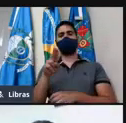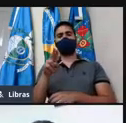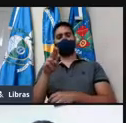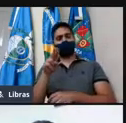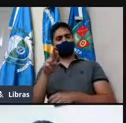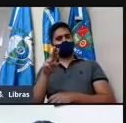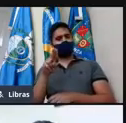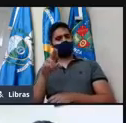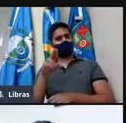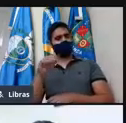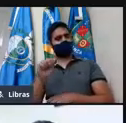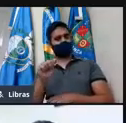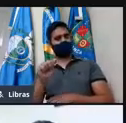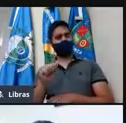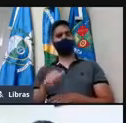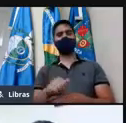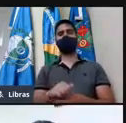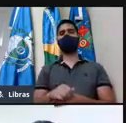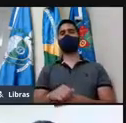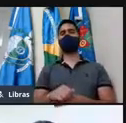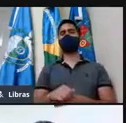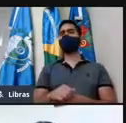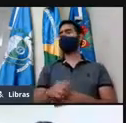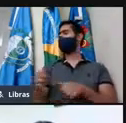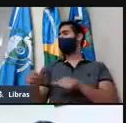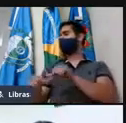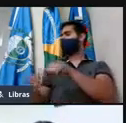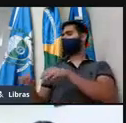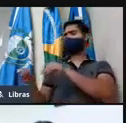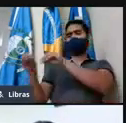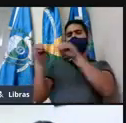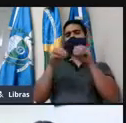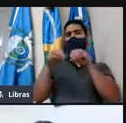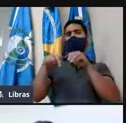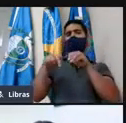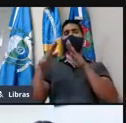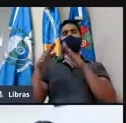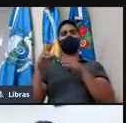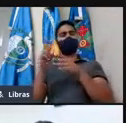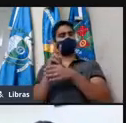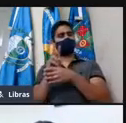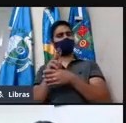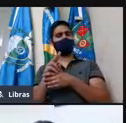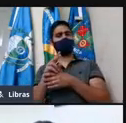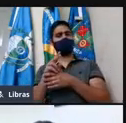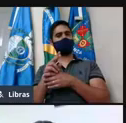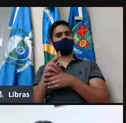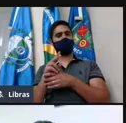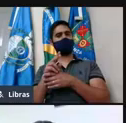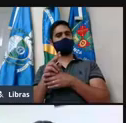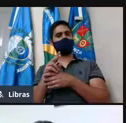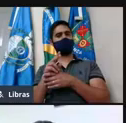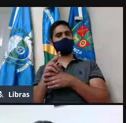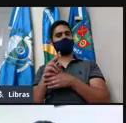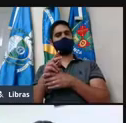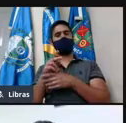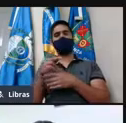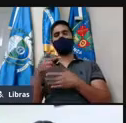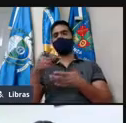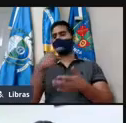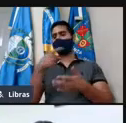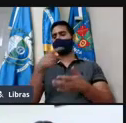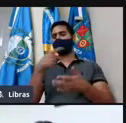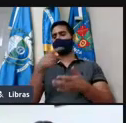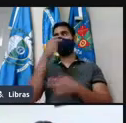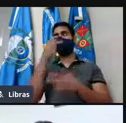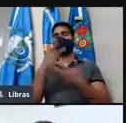8 anos mudou-se para o nosso município, onde exerce a atividade de pastor. Envolvido em causas em prol das comunidades da Água Fria,